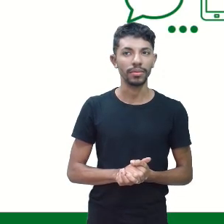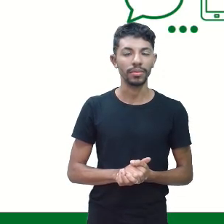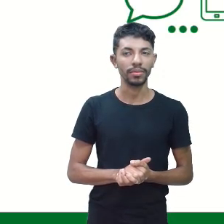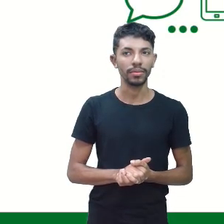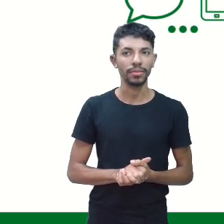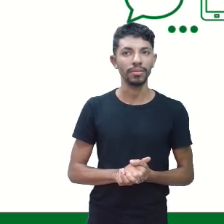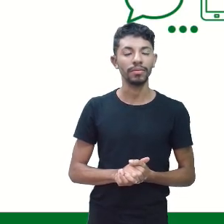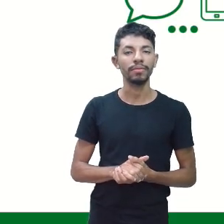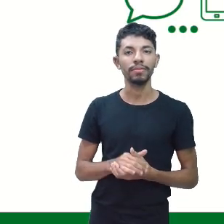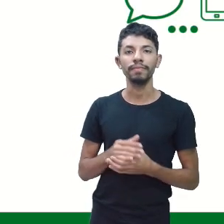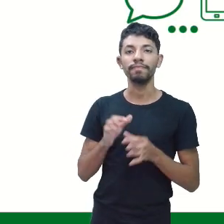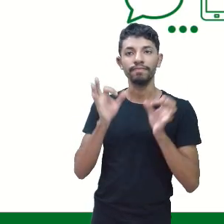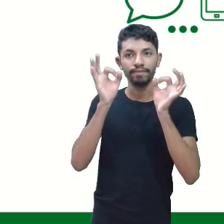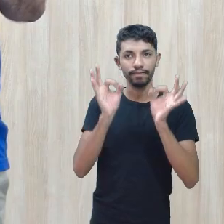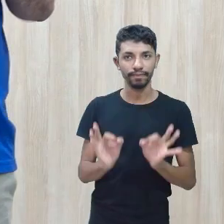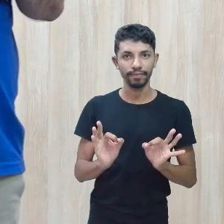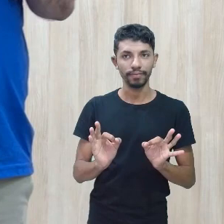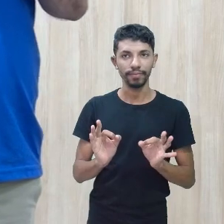Pois bem,